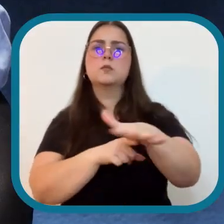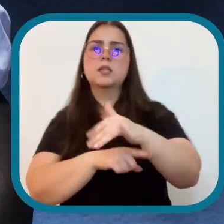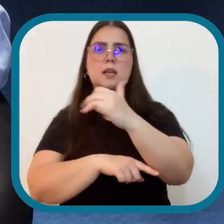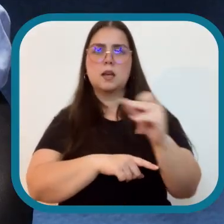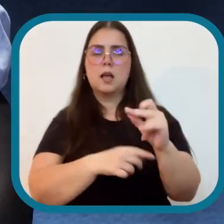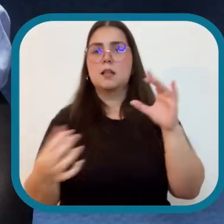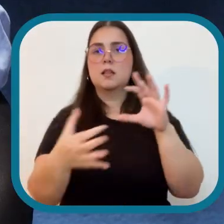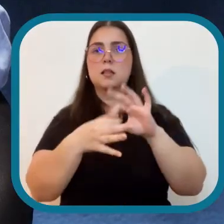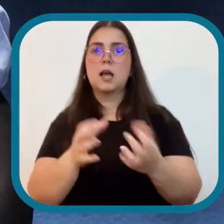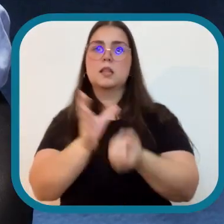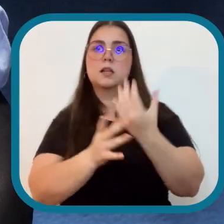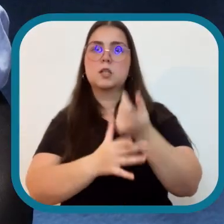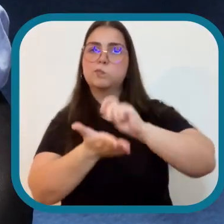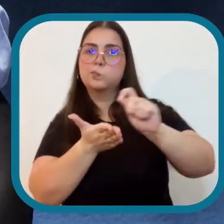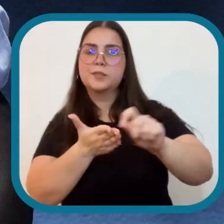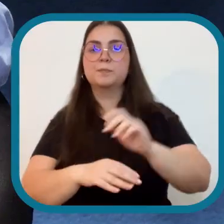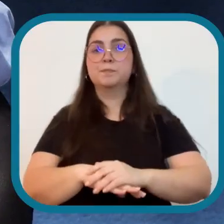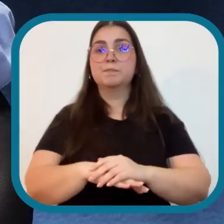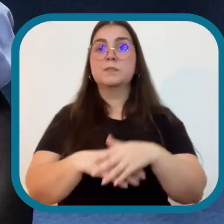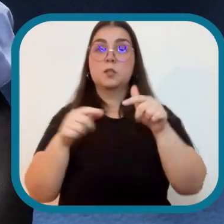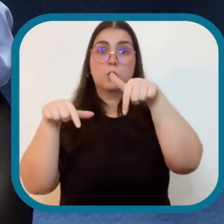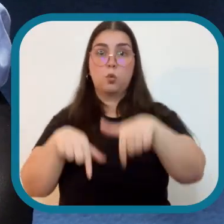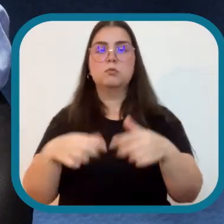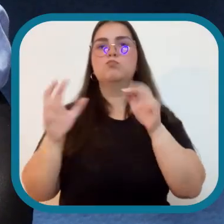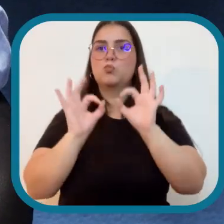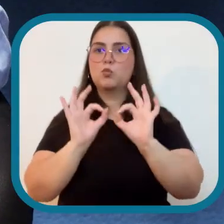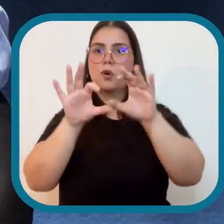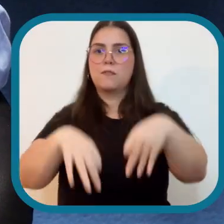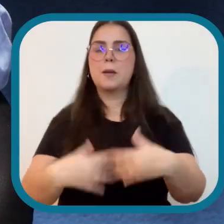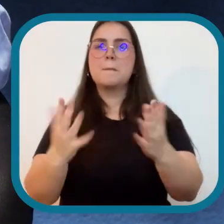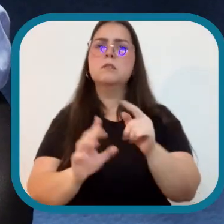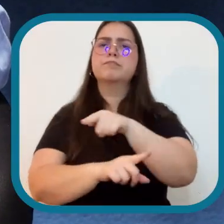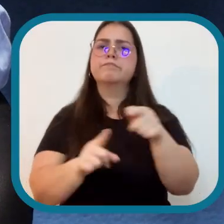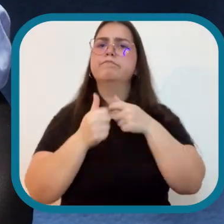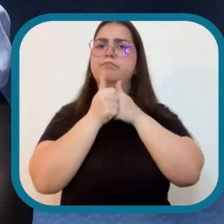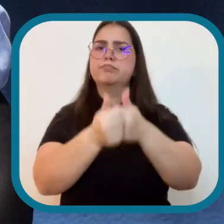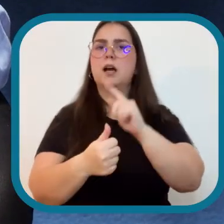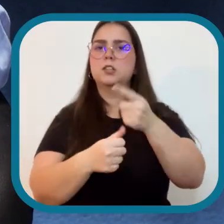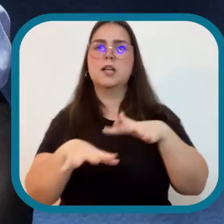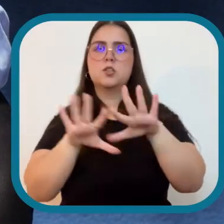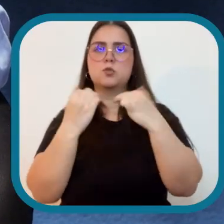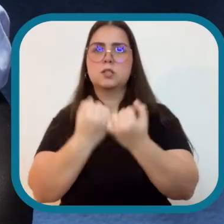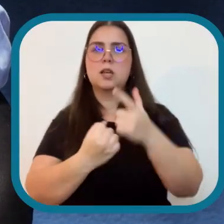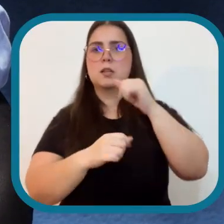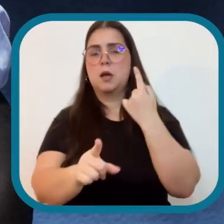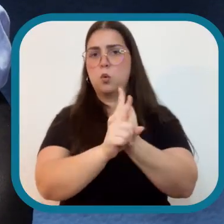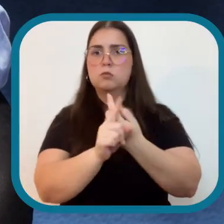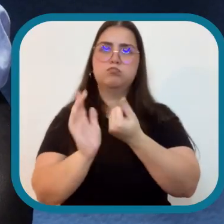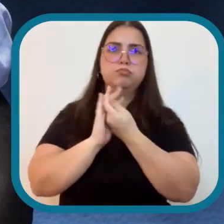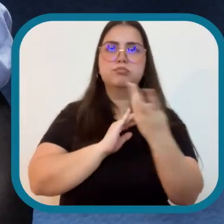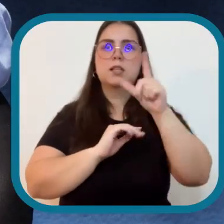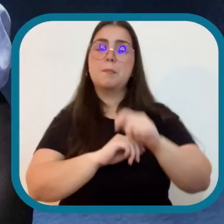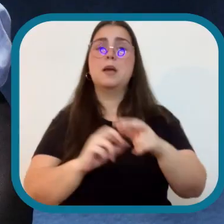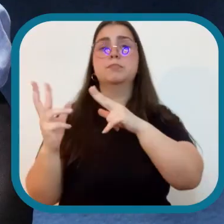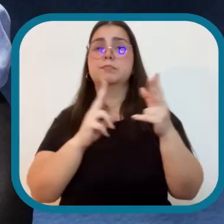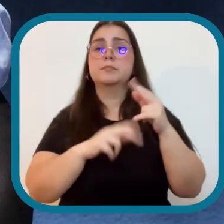impactos da inteligência artificial na criação literária. O episódio de hoje fica por aqui. Entretanto, podem acompanhar-nos nas nossas redes sociais e digitais